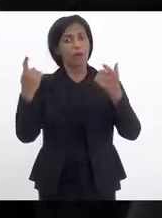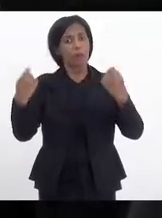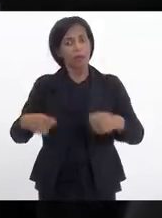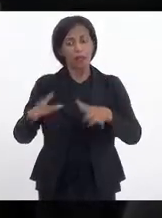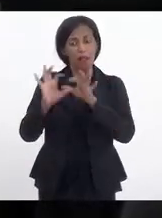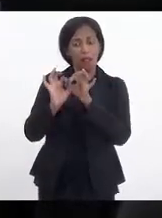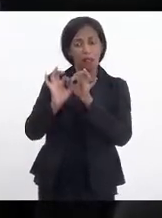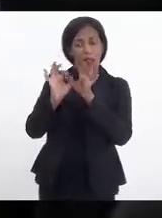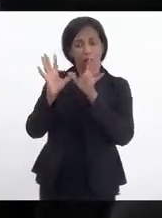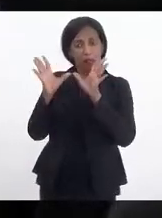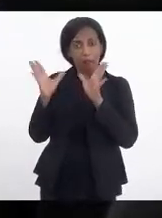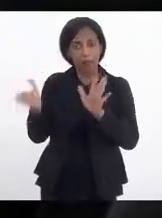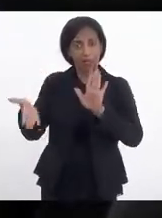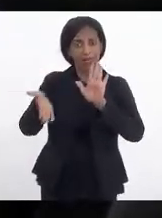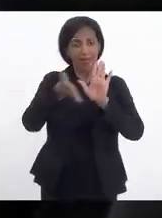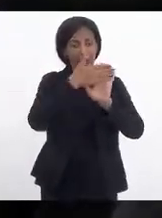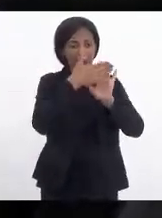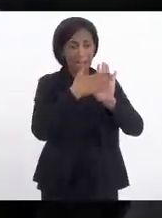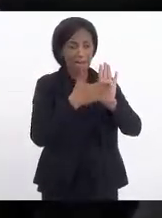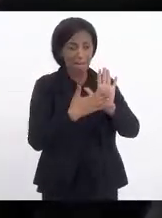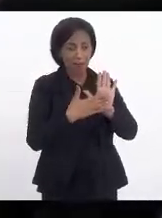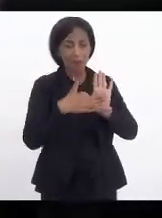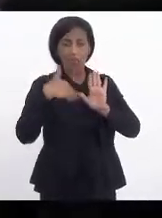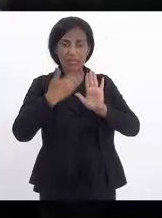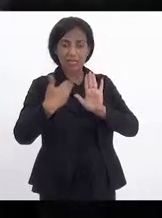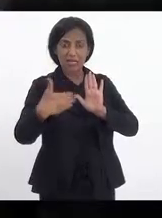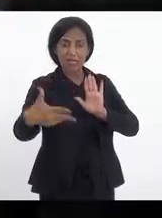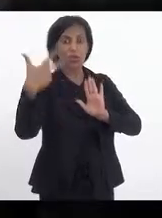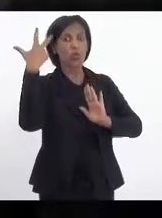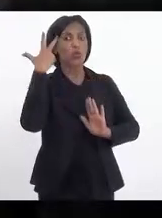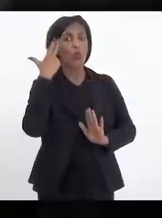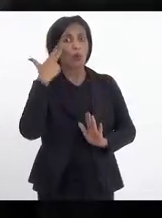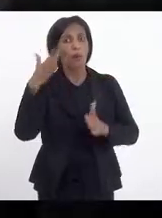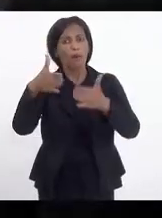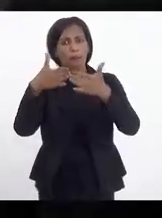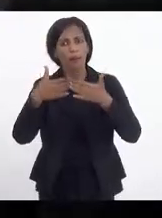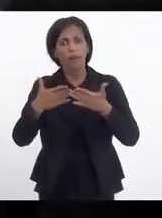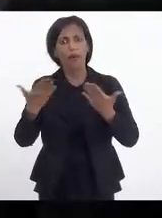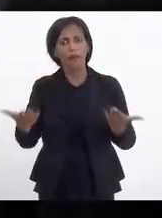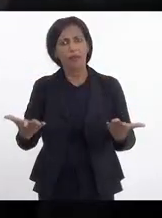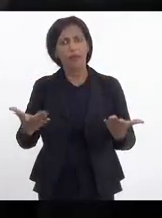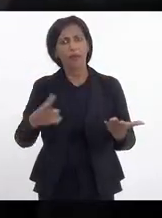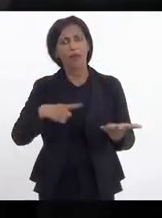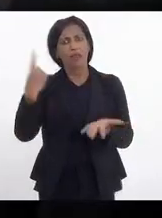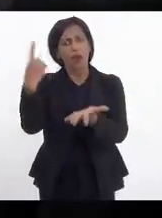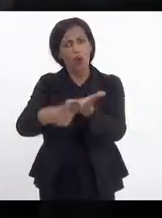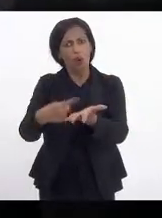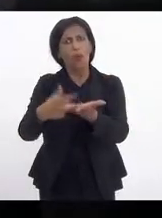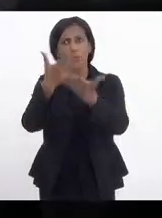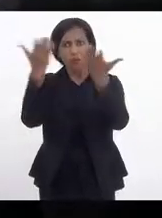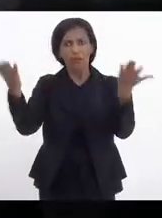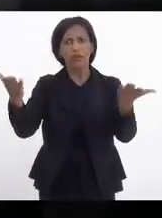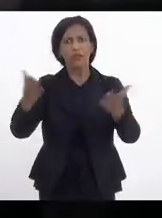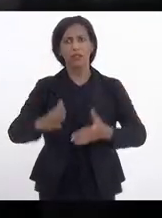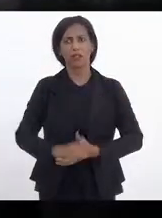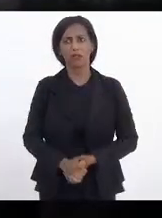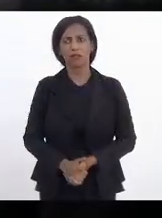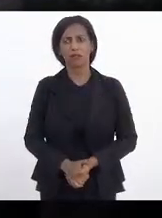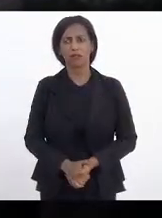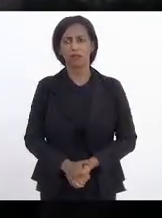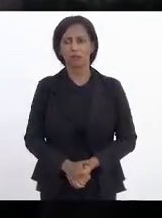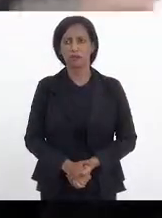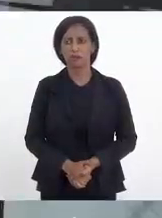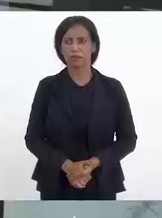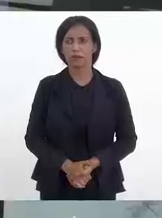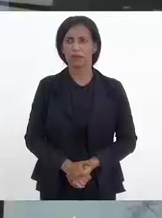tem que ter liberdade então para dar a volta seguir normalmente por favor tem o compromisso de vocês e